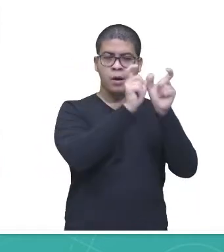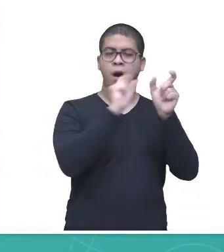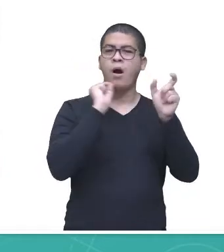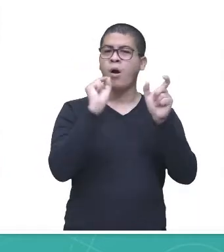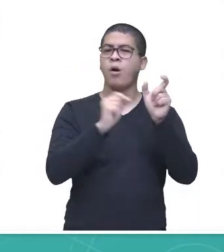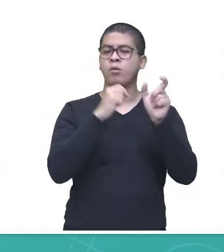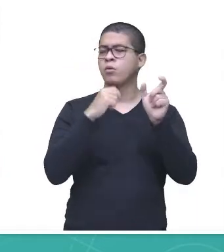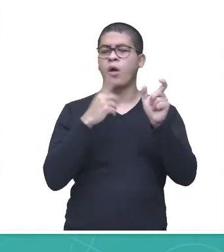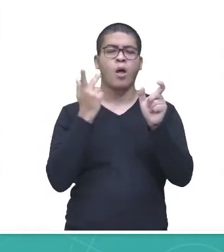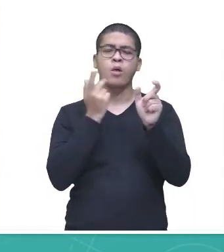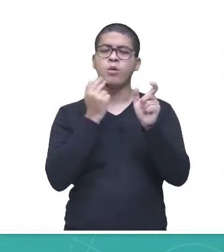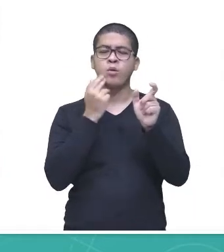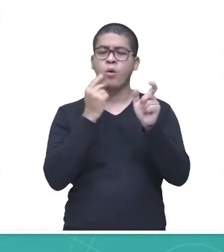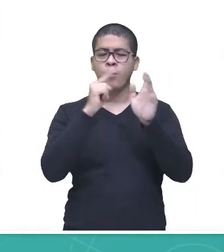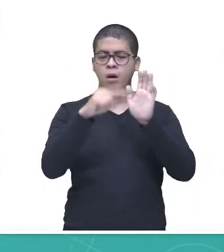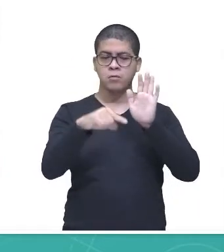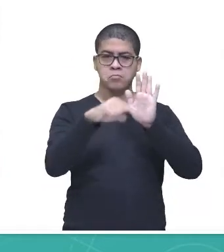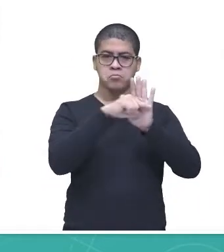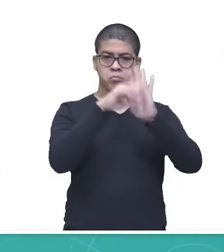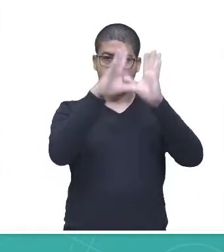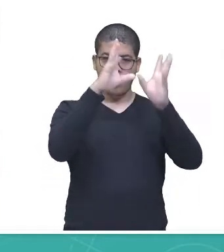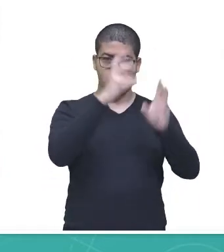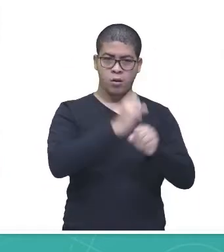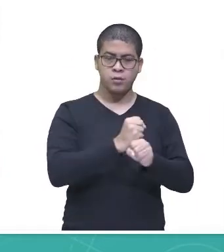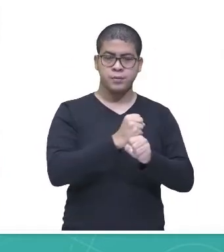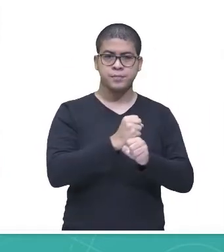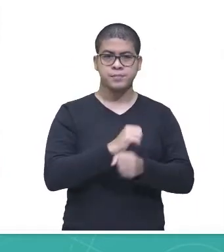subtrai normalmente. Então, vamos conferir.